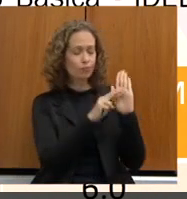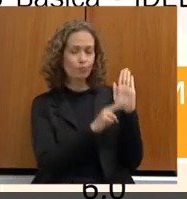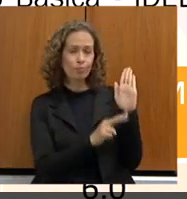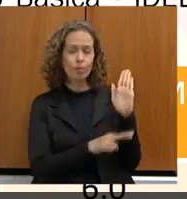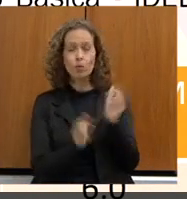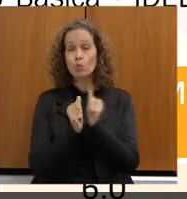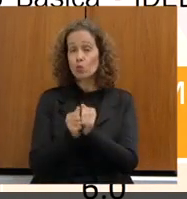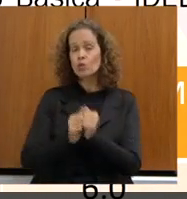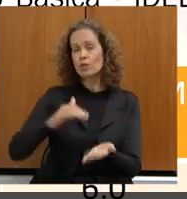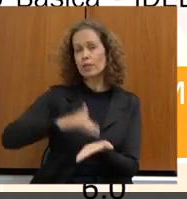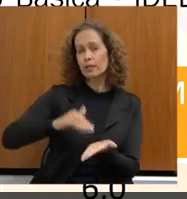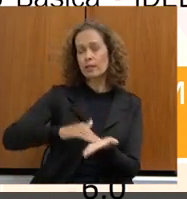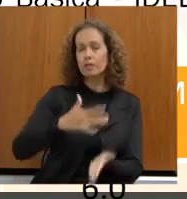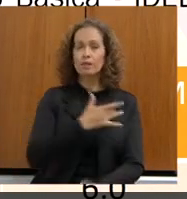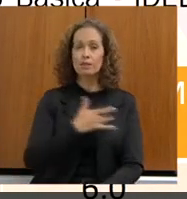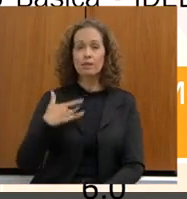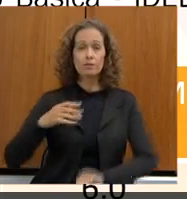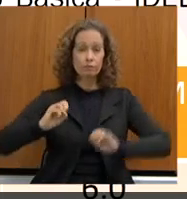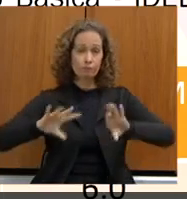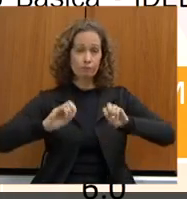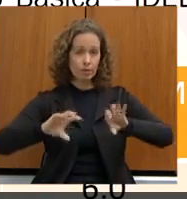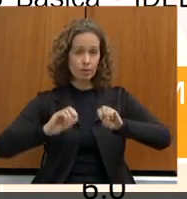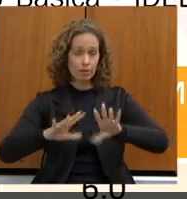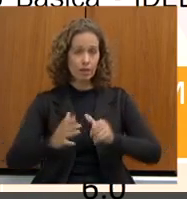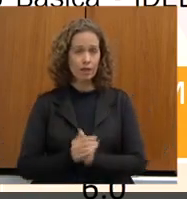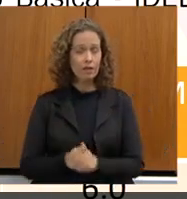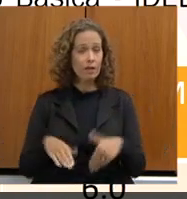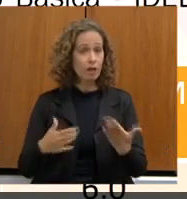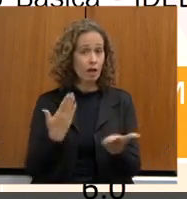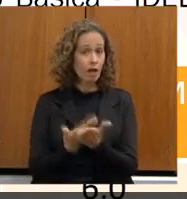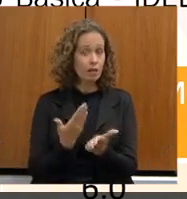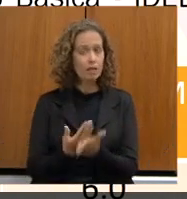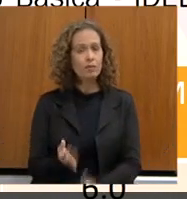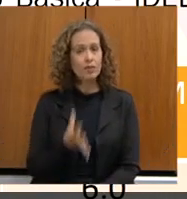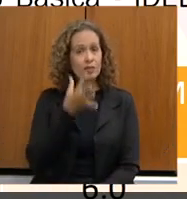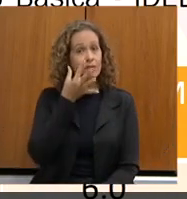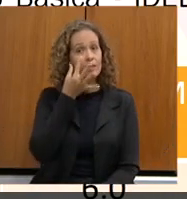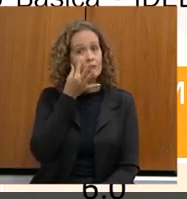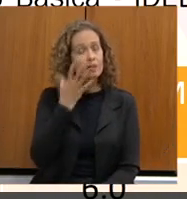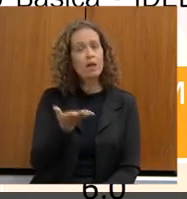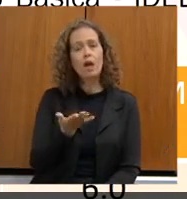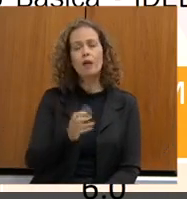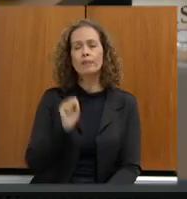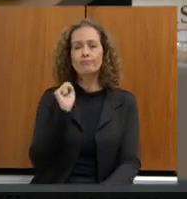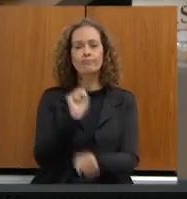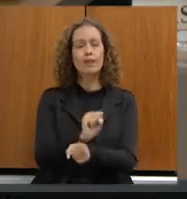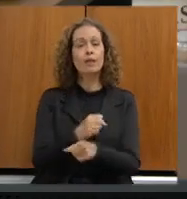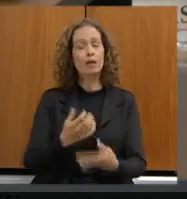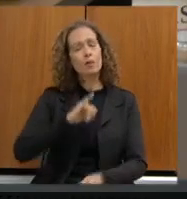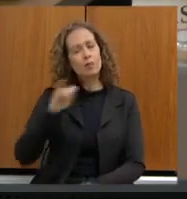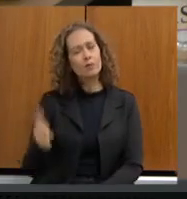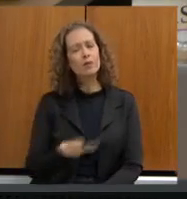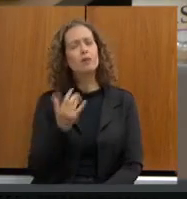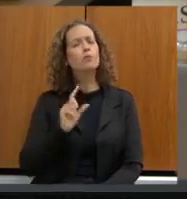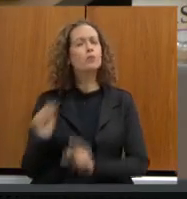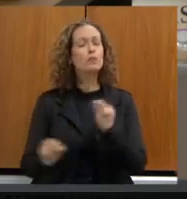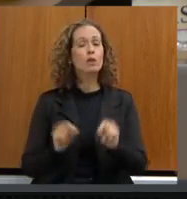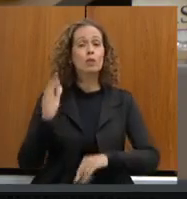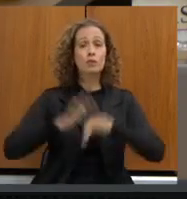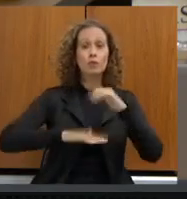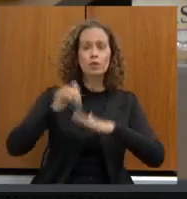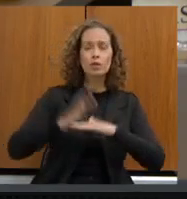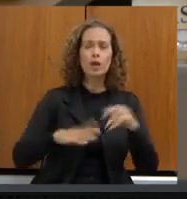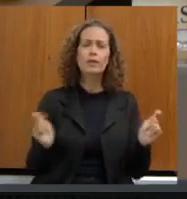junto à secretaria de educação do estado e as aulas presenciais está foram todos suspensos aí a gente aproveitou para capacitar os profissionais